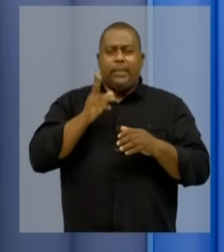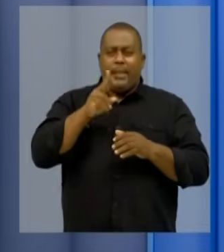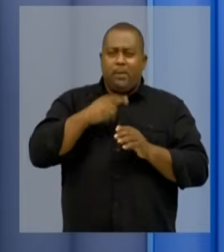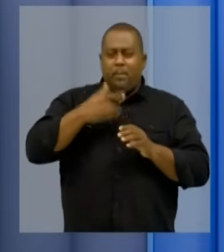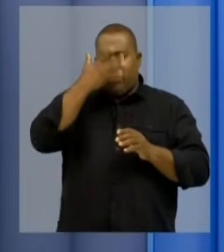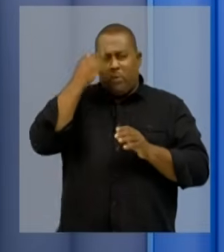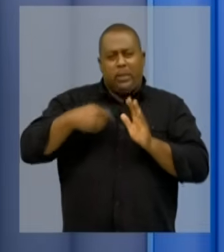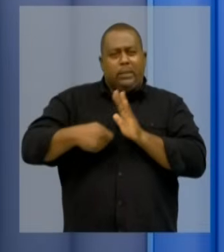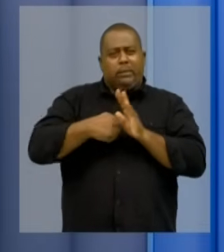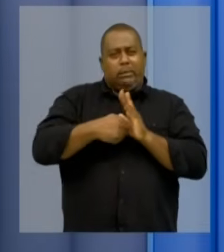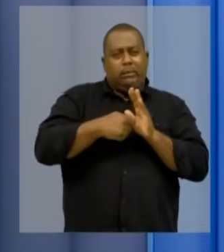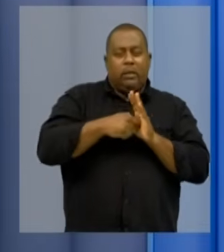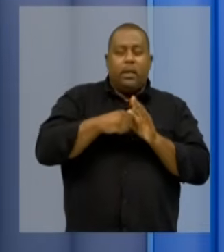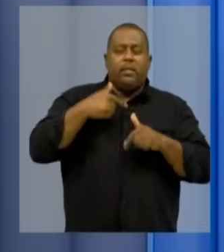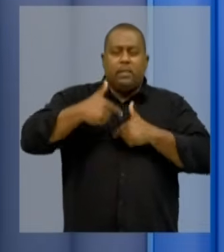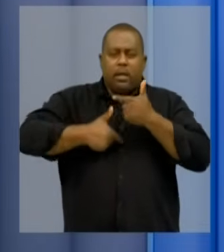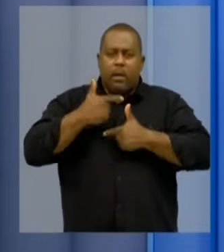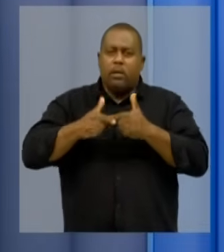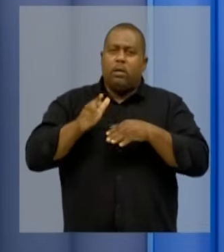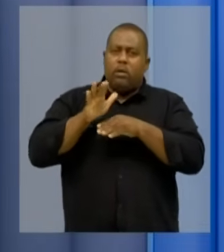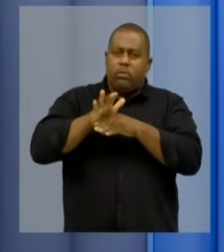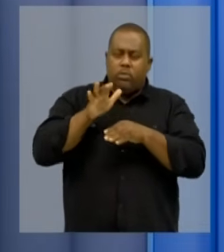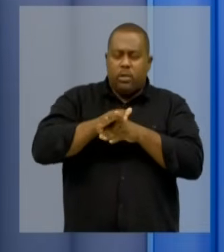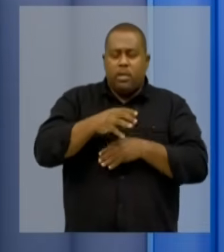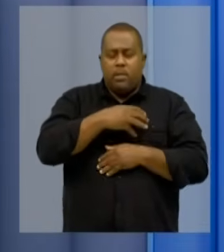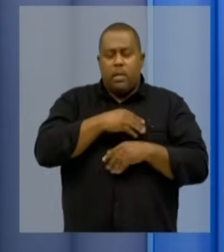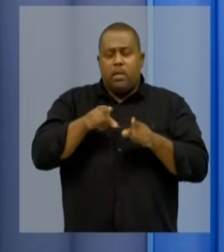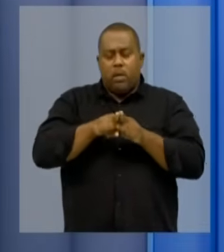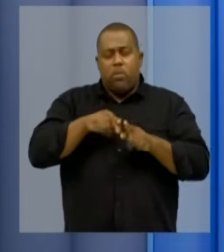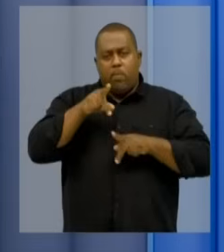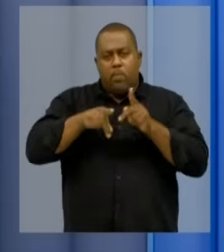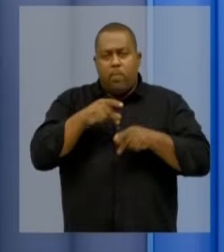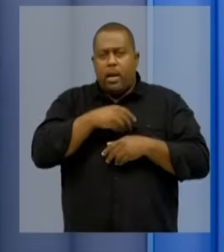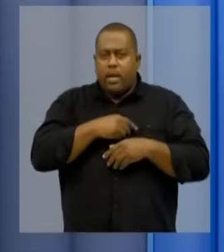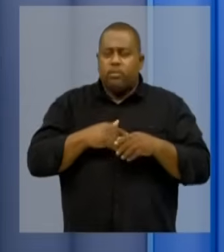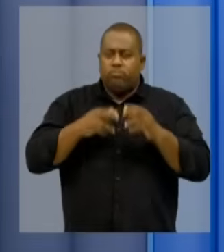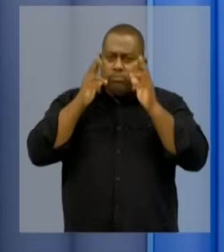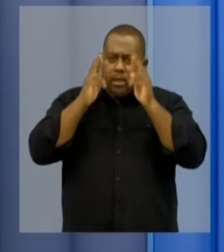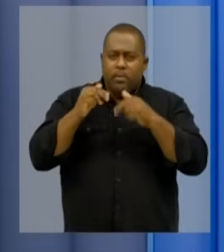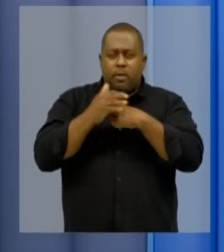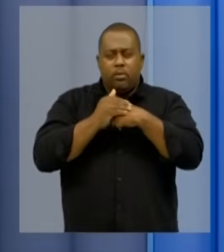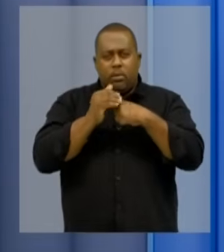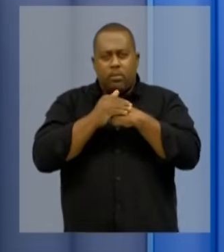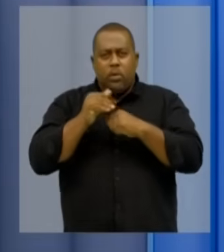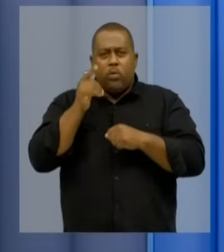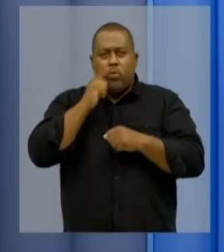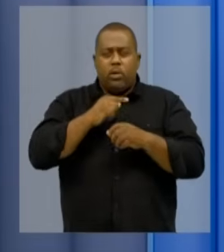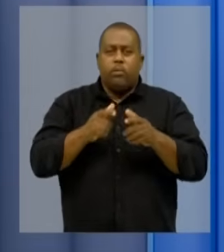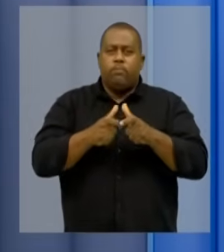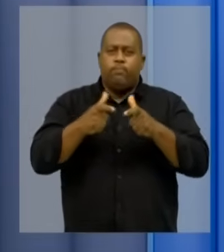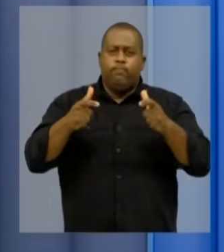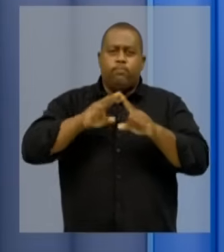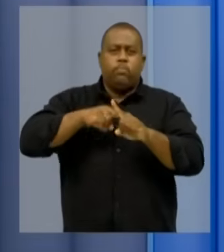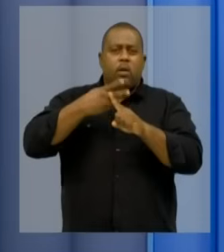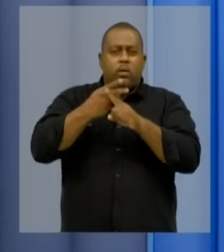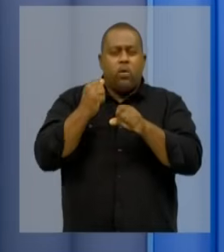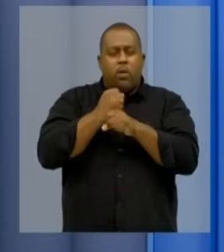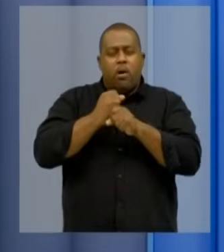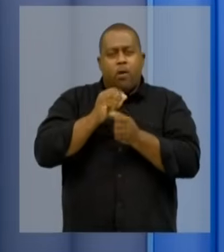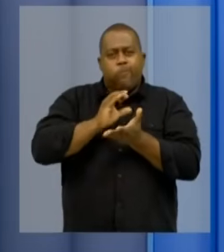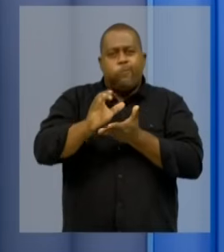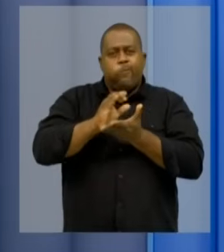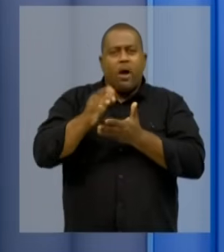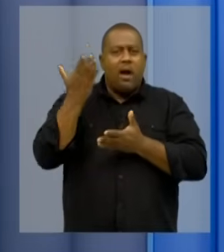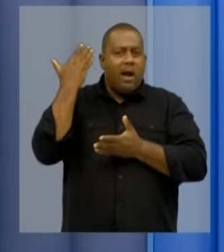trazido benefícios para a Bahia e tratado o povo baiano com respeito e com carinho. Trazendo aqui duplicações de obras, trazendo investimentos que antes não vinham para a